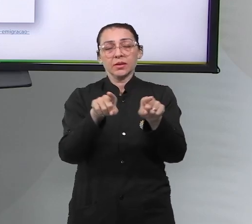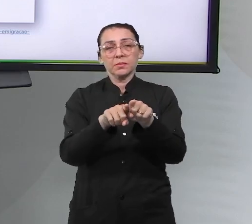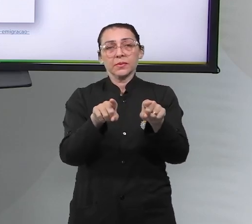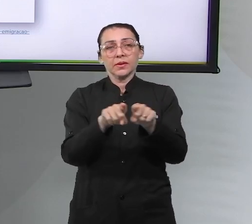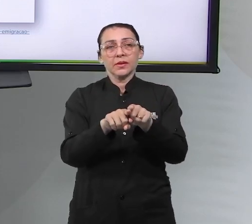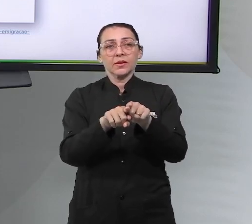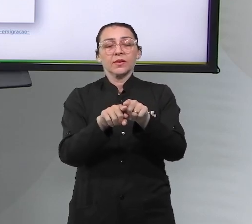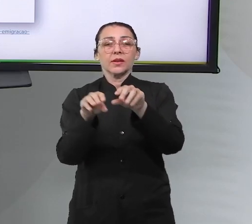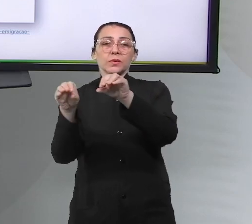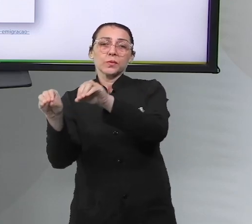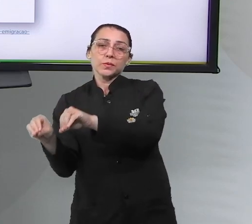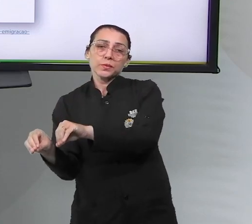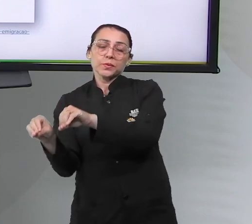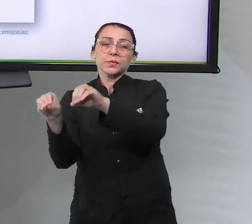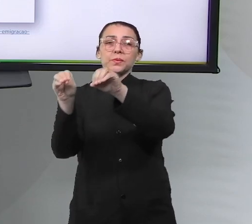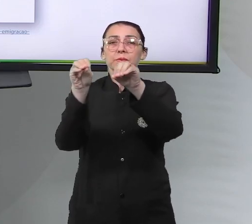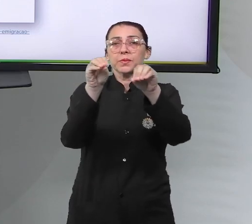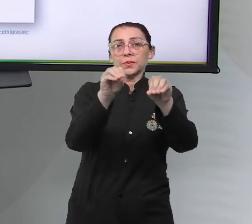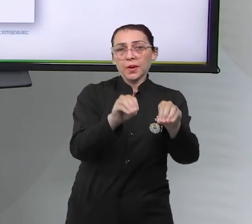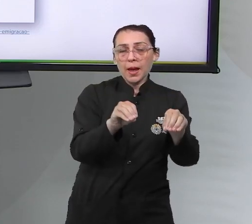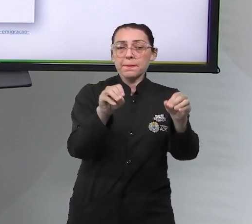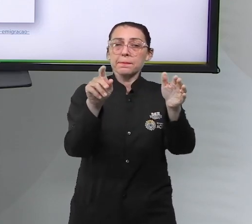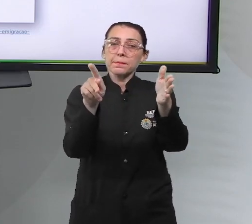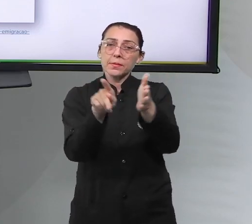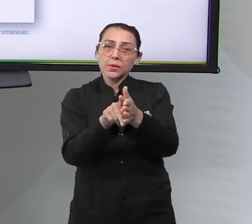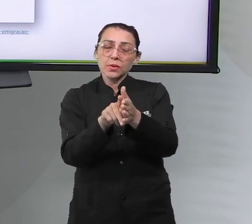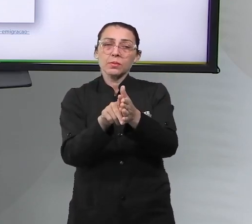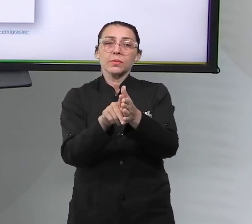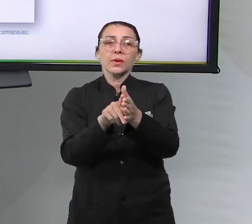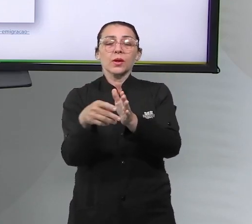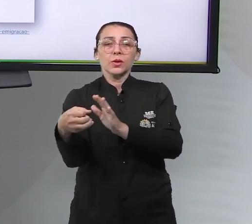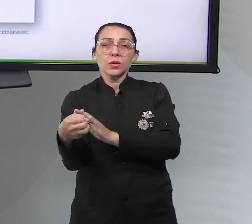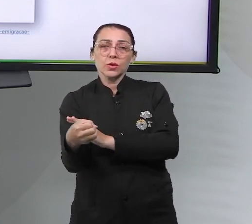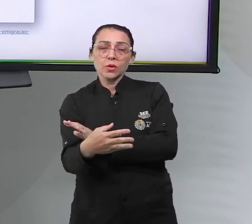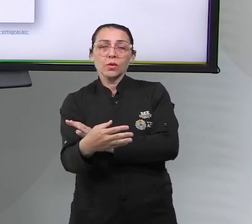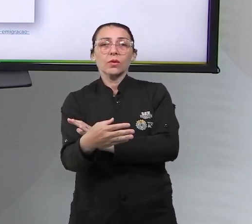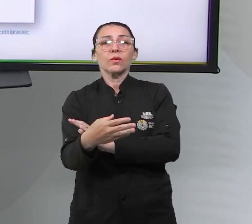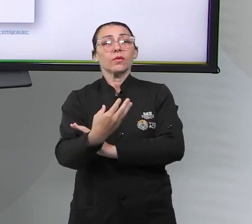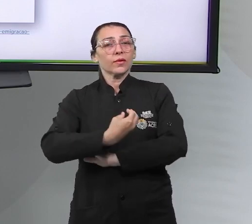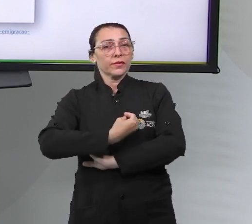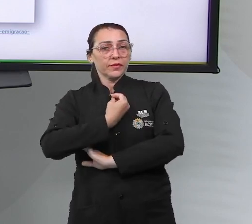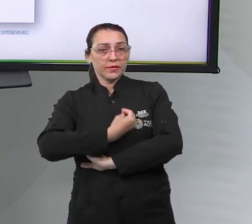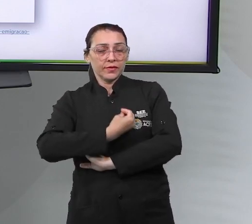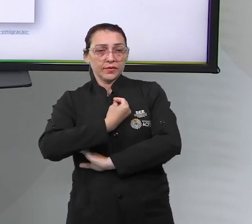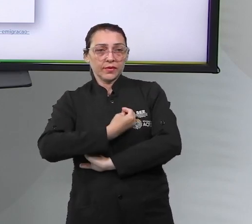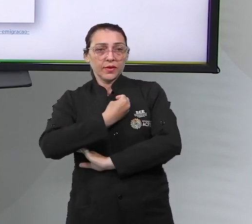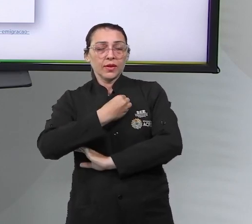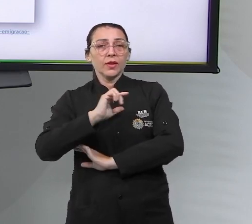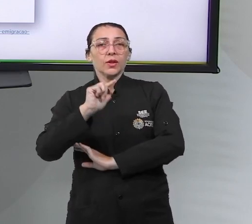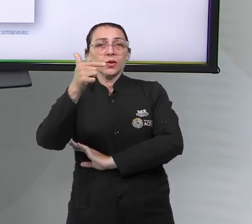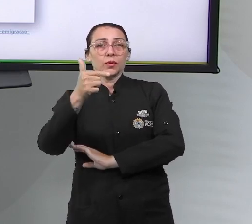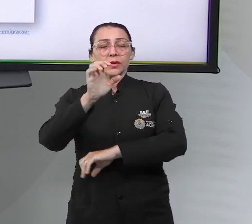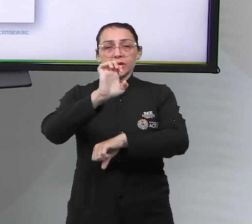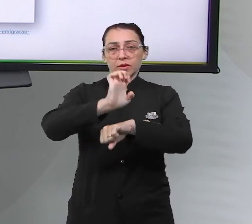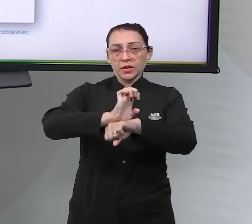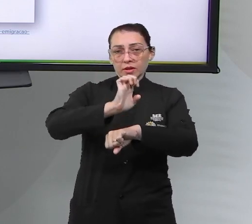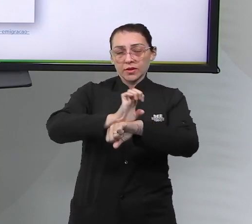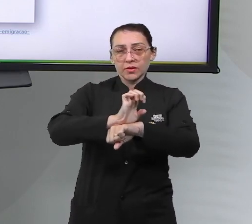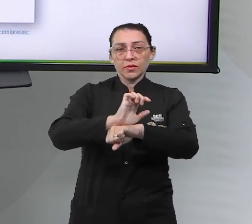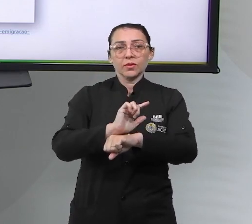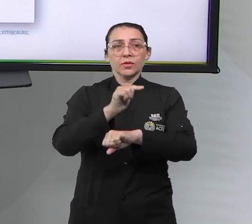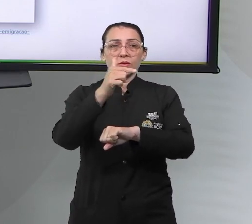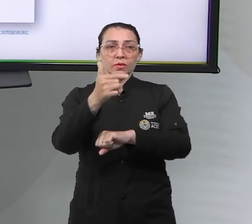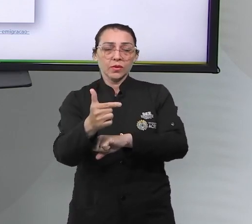vai constituir para si própria uma nova realidade de vida em um outro estado, em